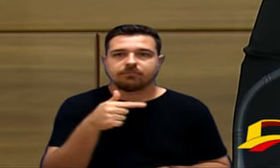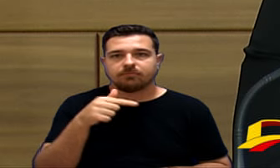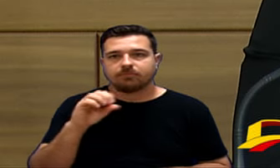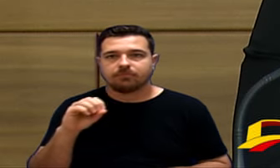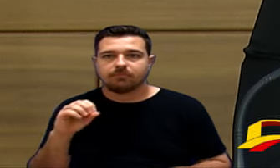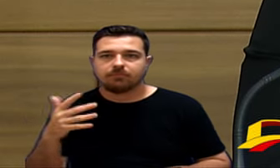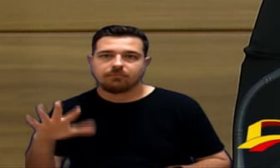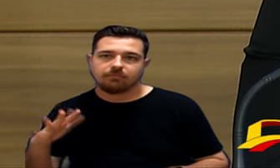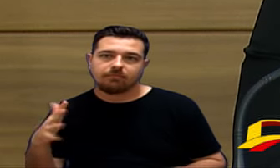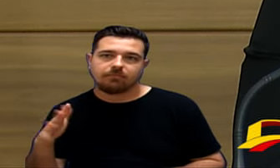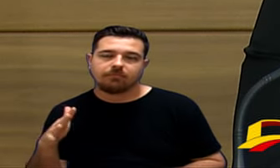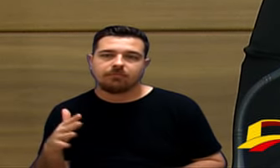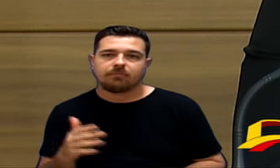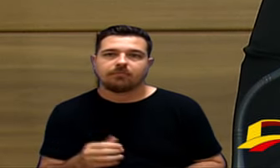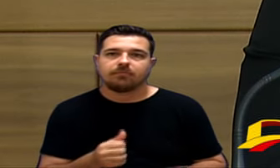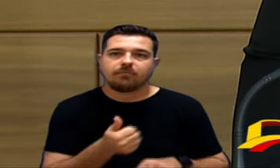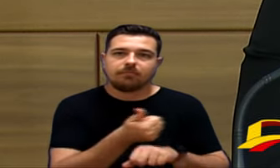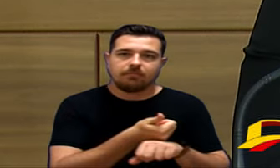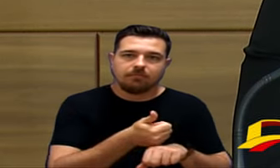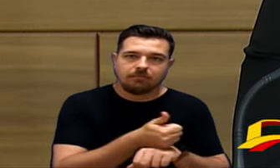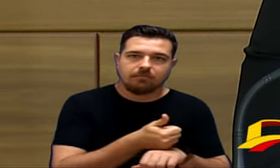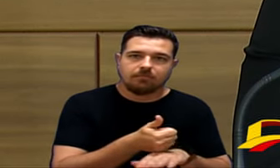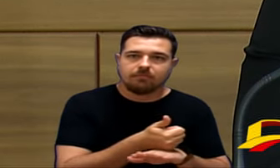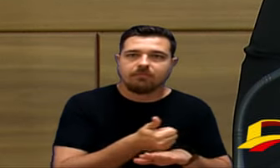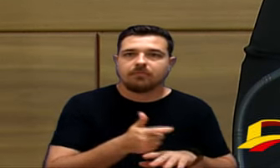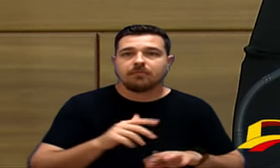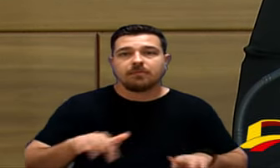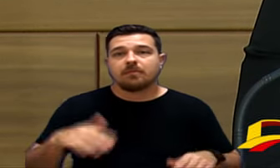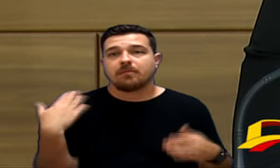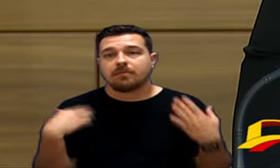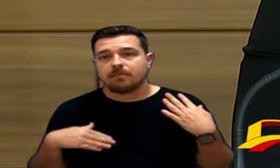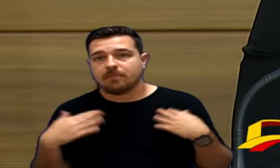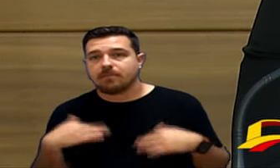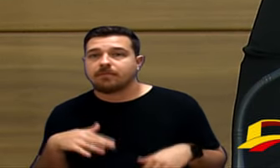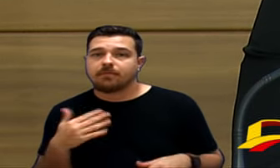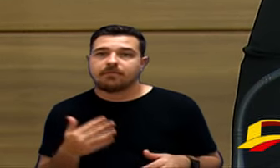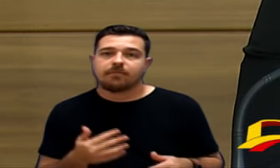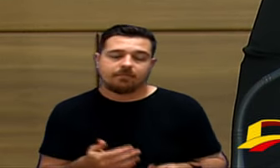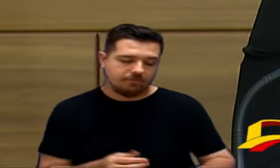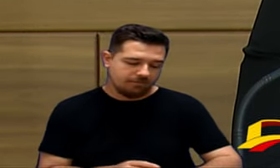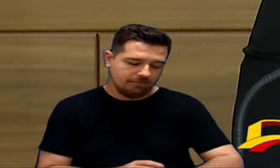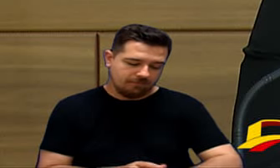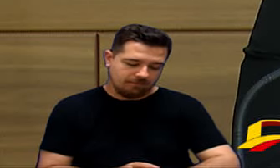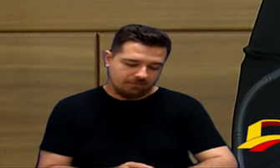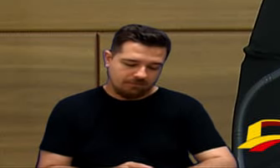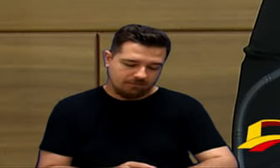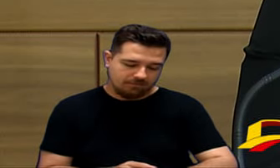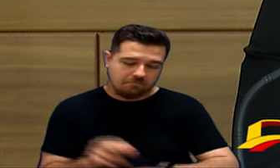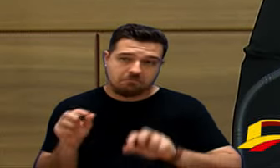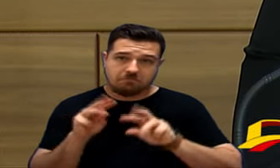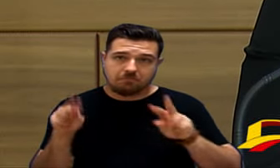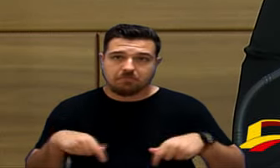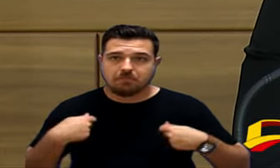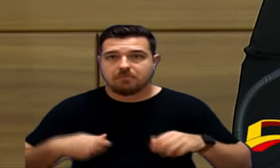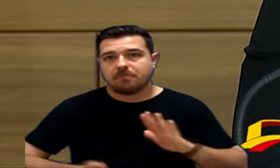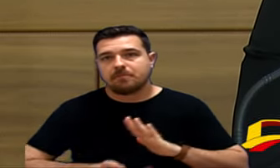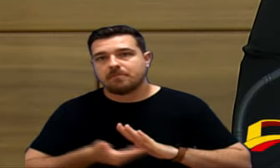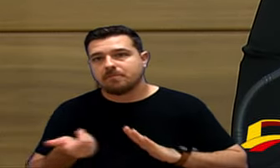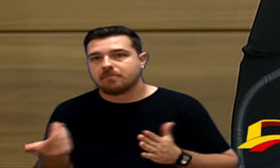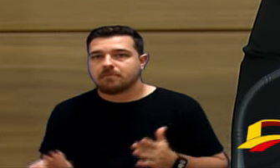270 pouco menos Aí você coloca férias né Eh o servidor acaba saindo de licença por algum